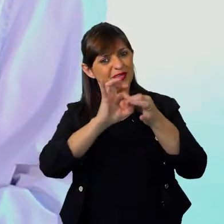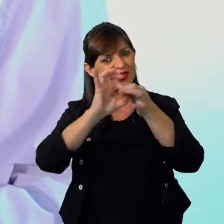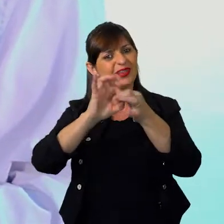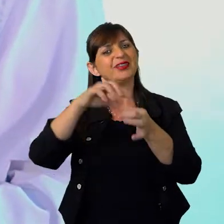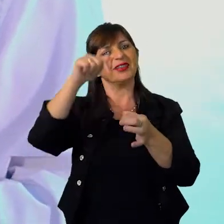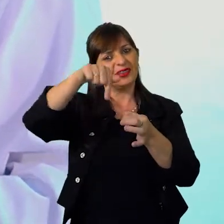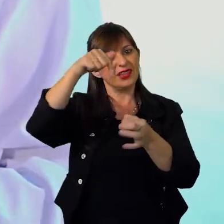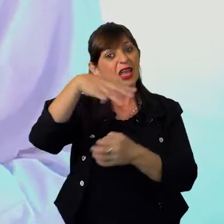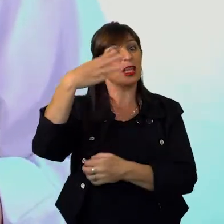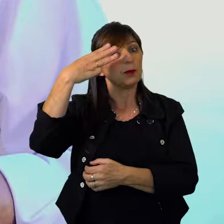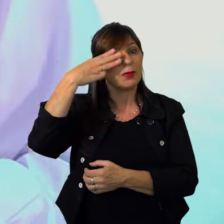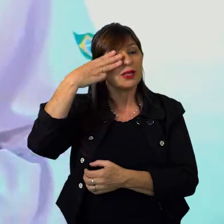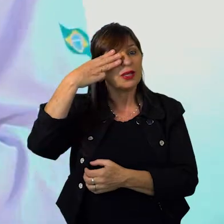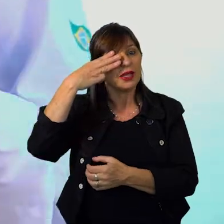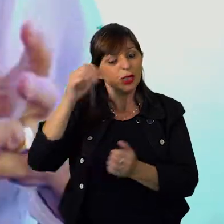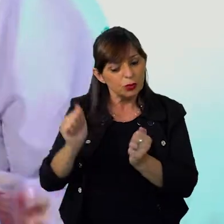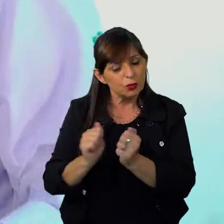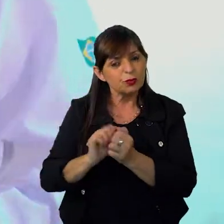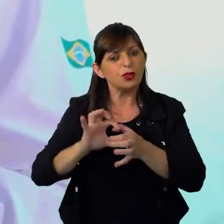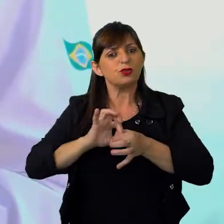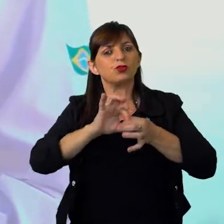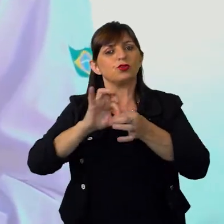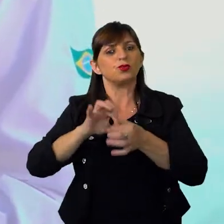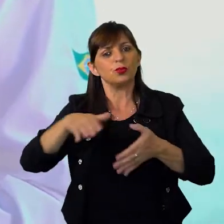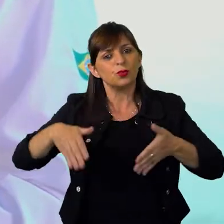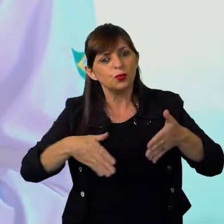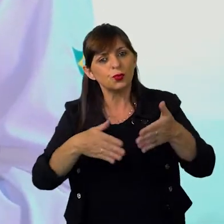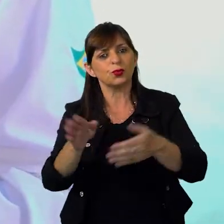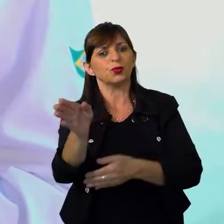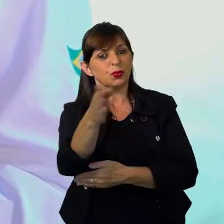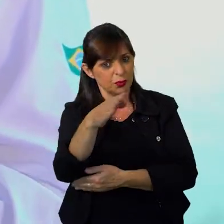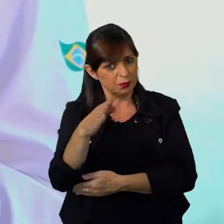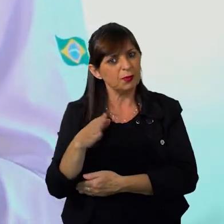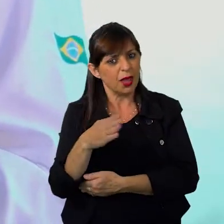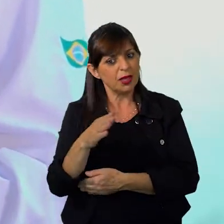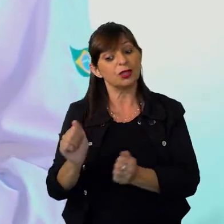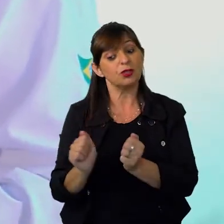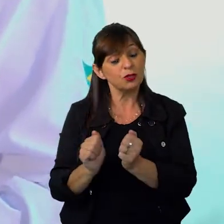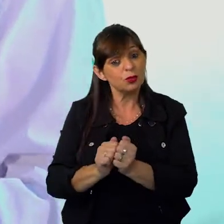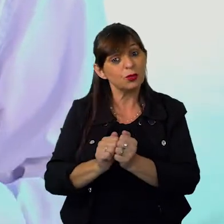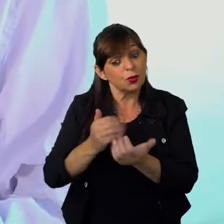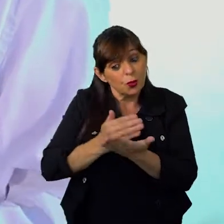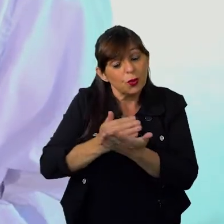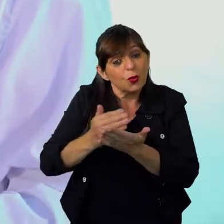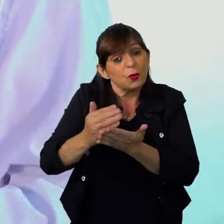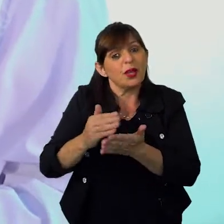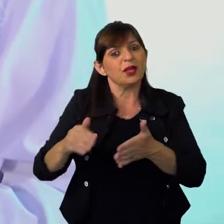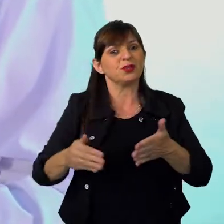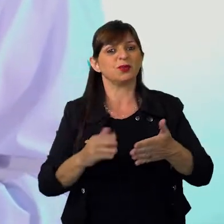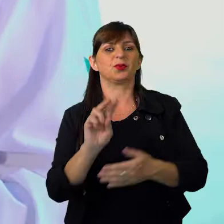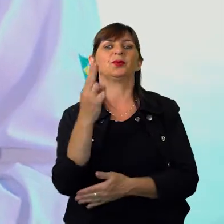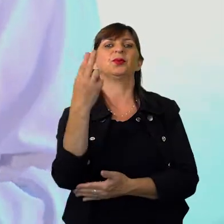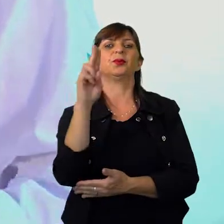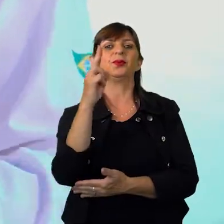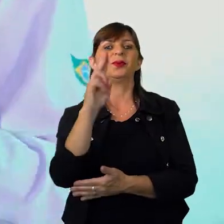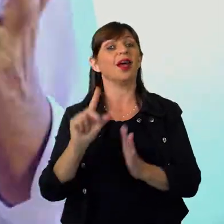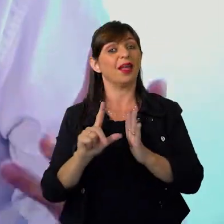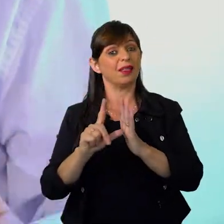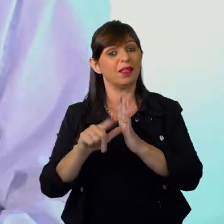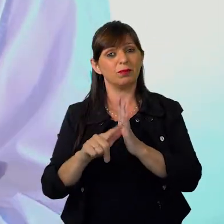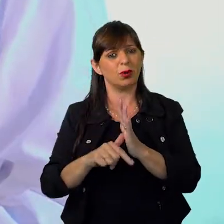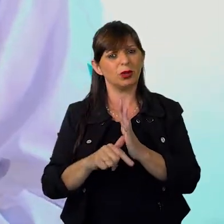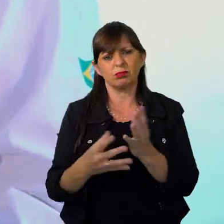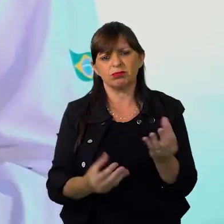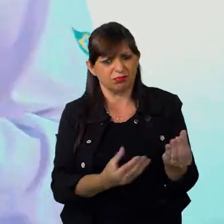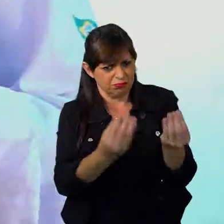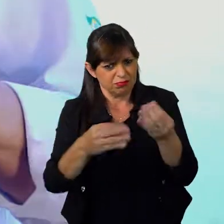região de Marcelo Ramos morreu do peixe que é um vi um pouco grande da Bacia do Rio Uruguai e claro depois vamos único viu Chapecó